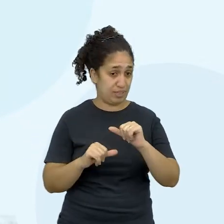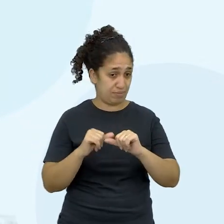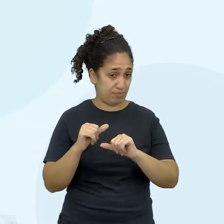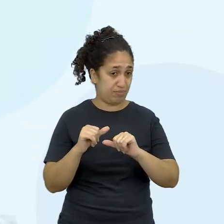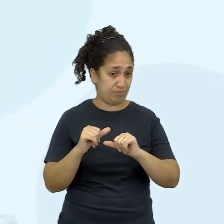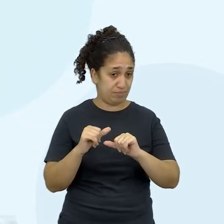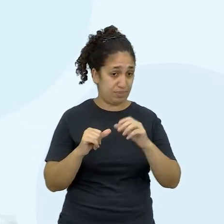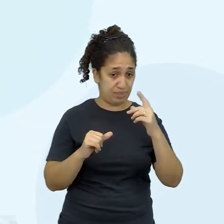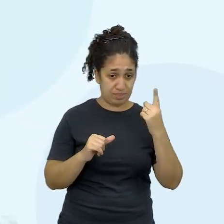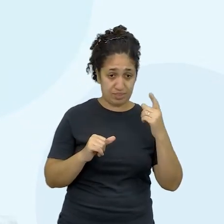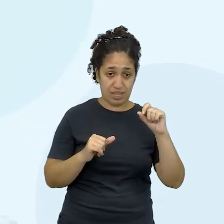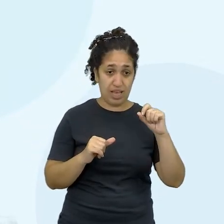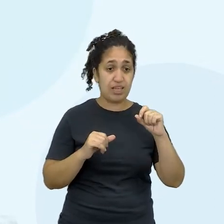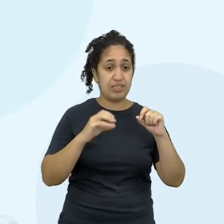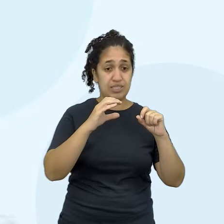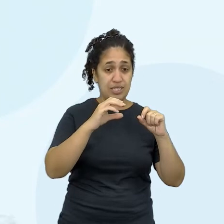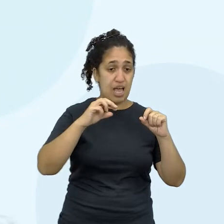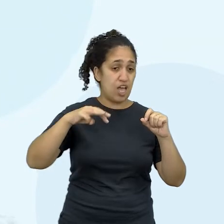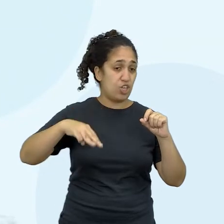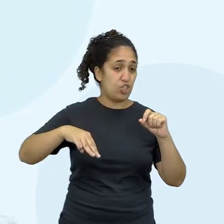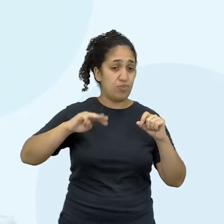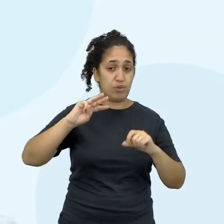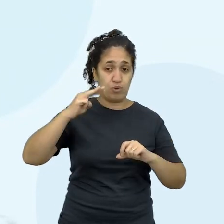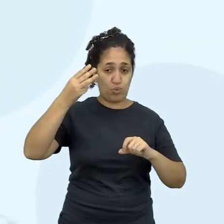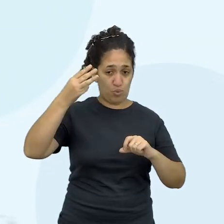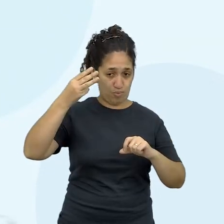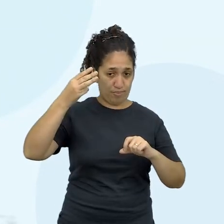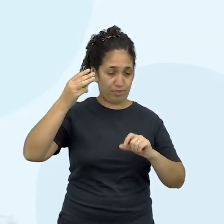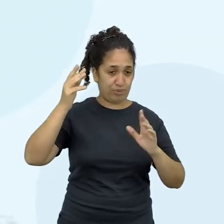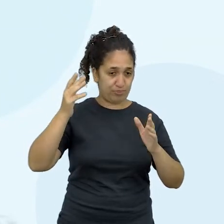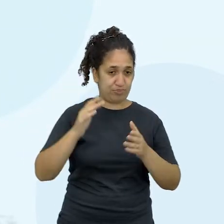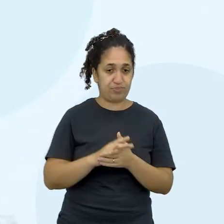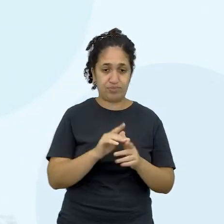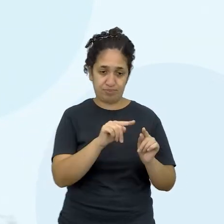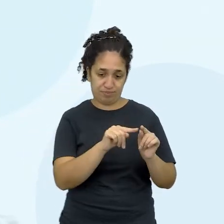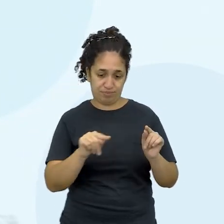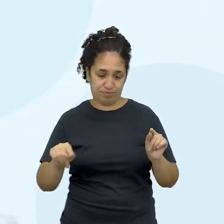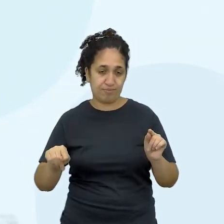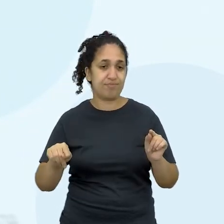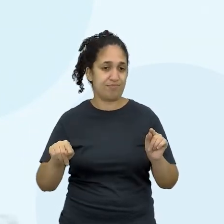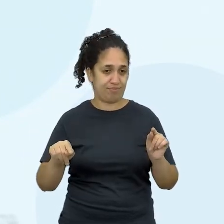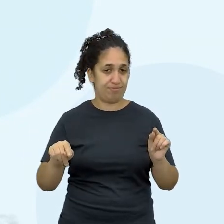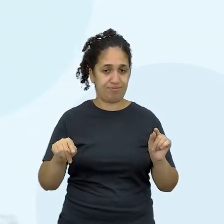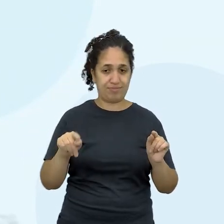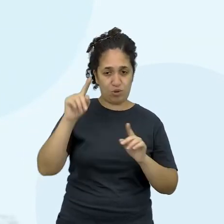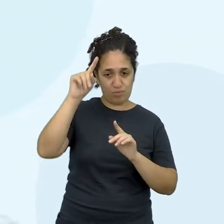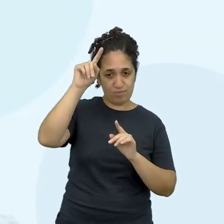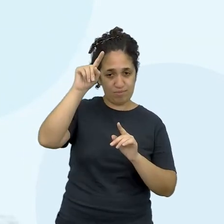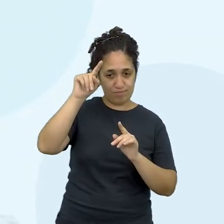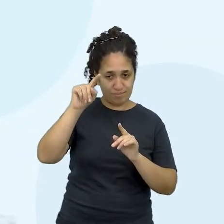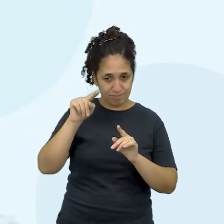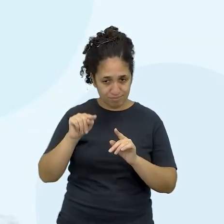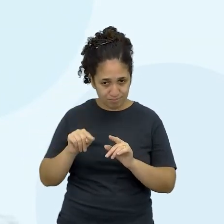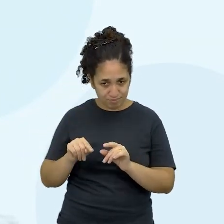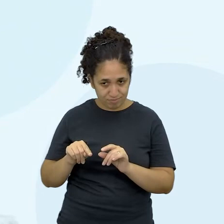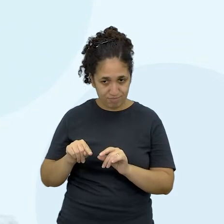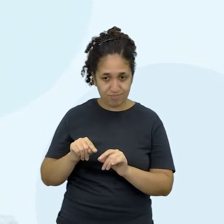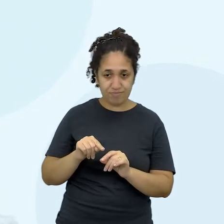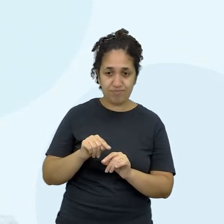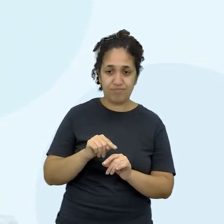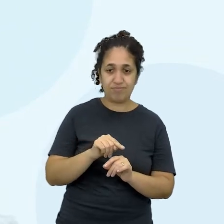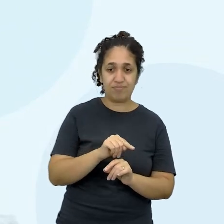10 centímetros cúbicos aqui nessa dimensão, 10 centímetros cúbicos aqui nessa dimensão e